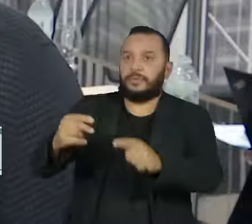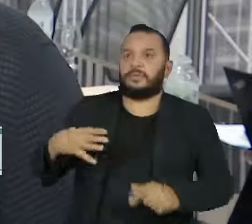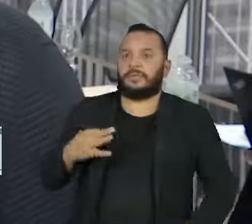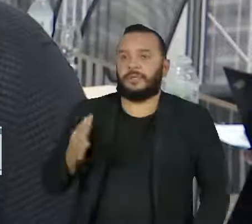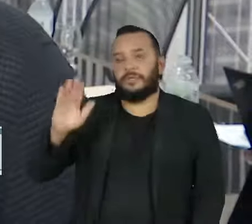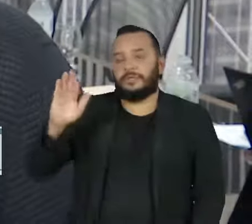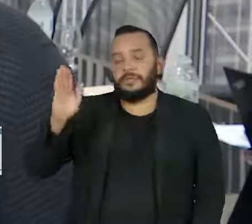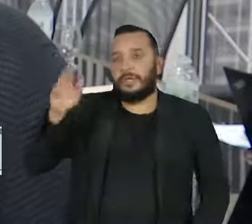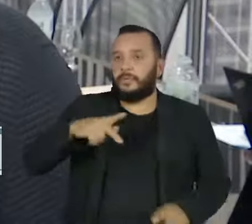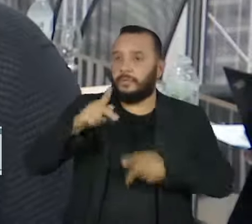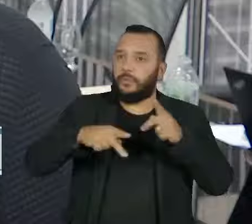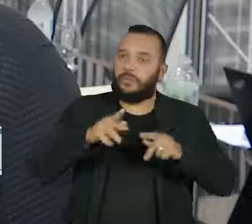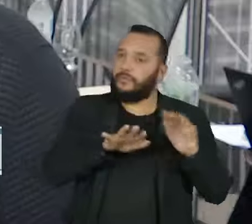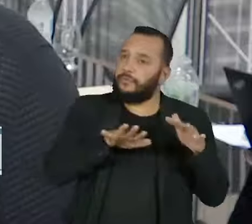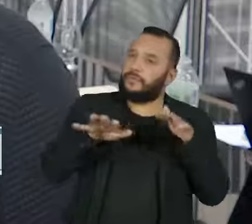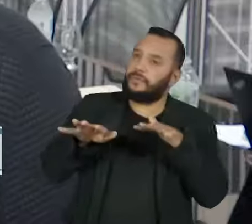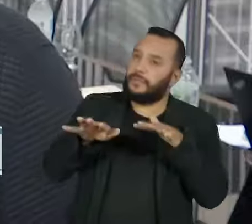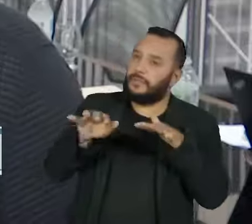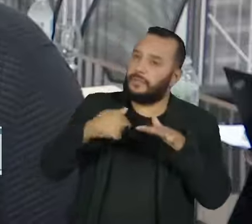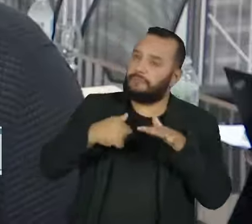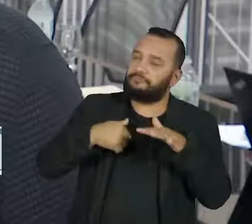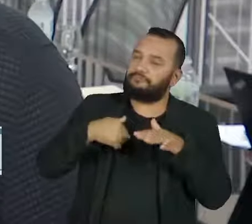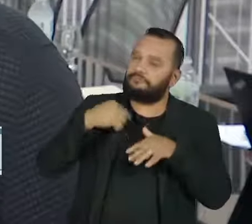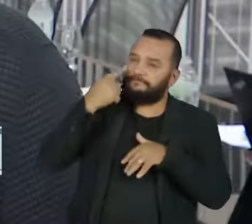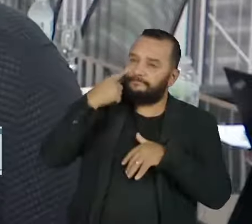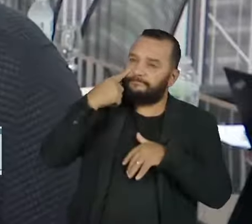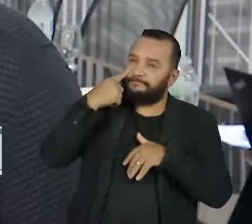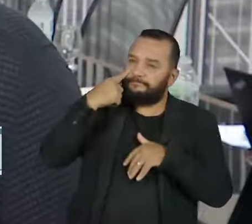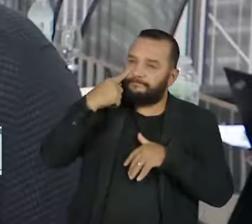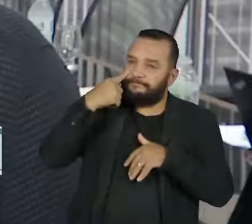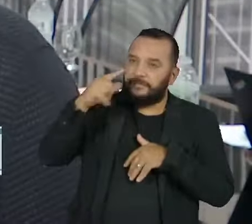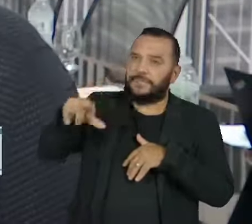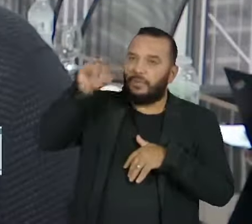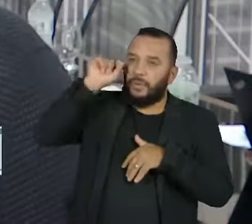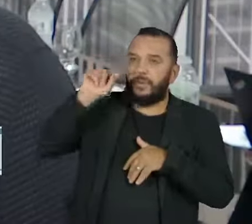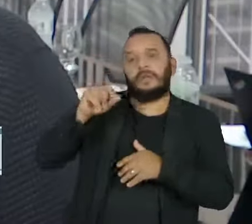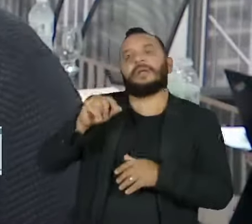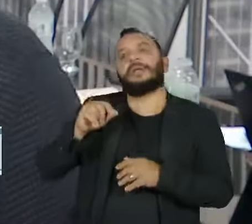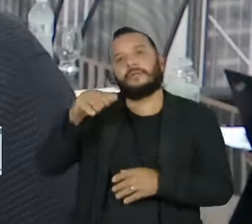contribui para que o eleitor possa escolher direito